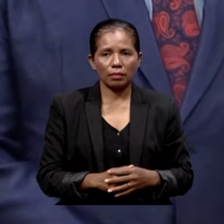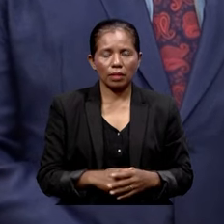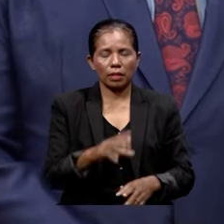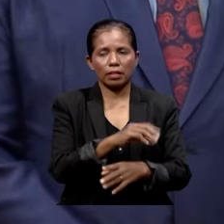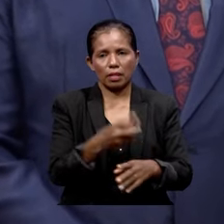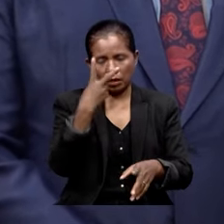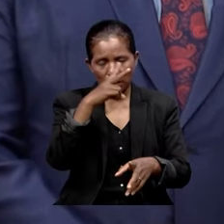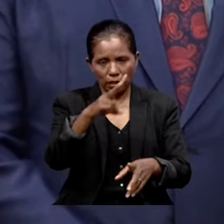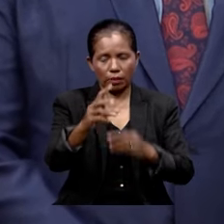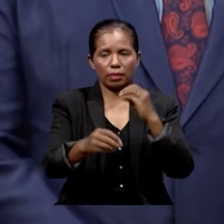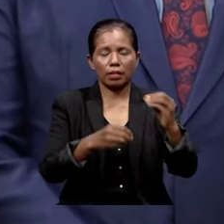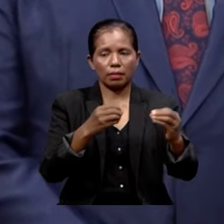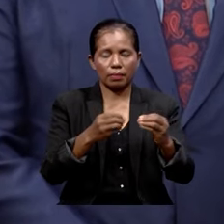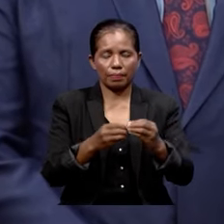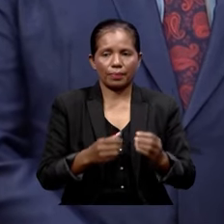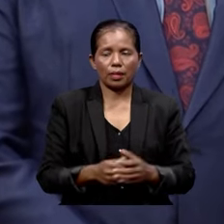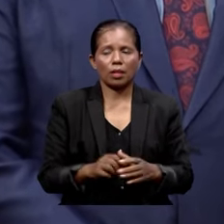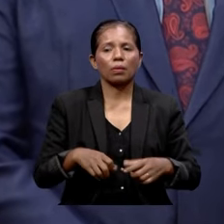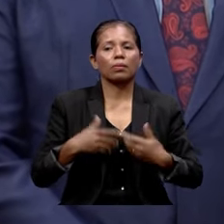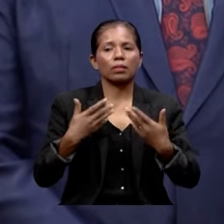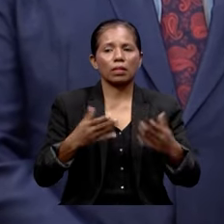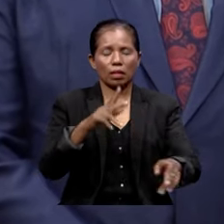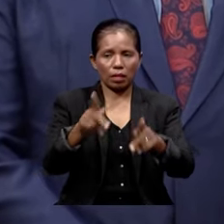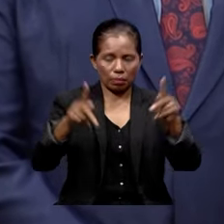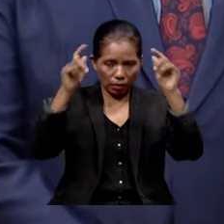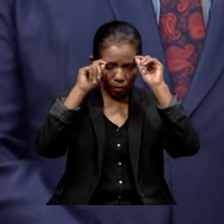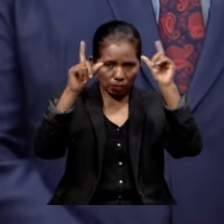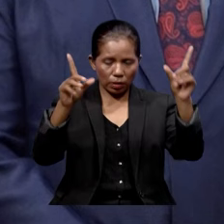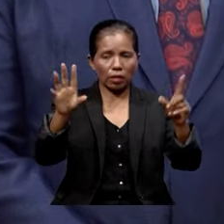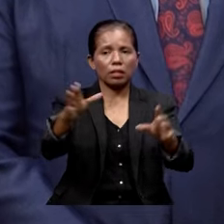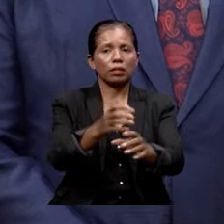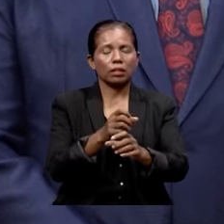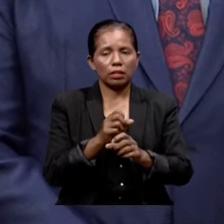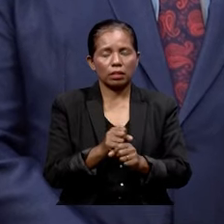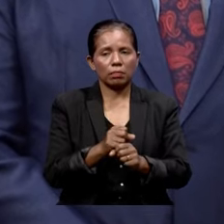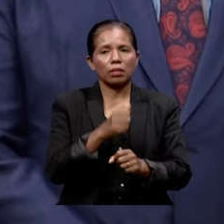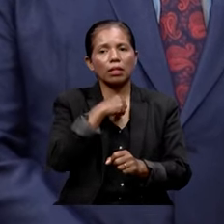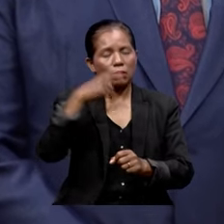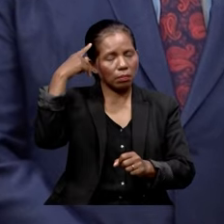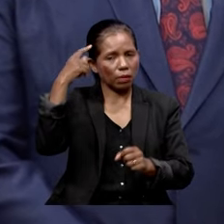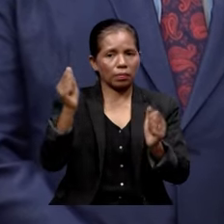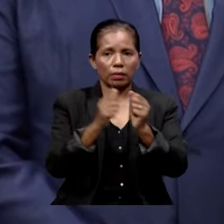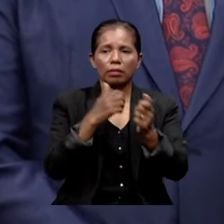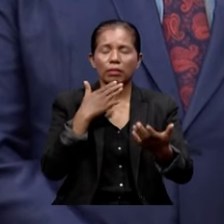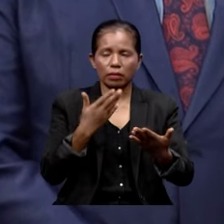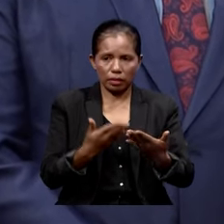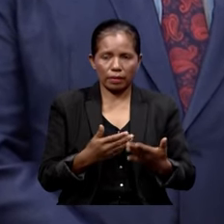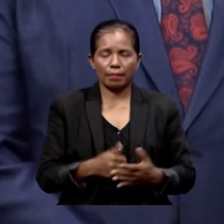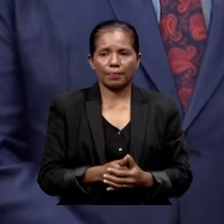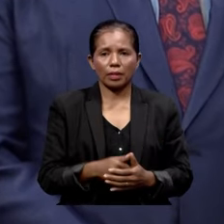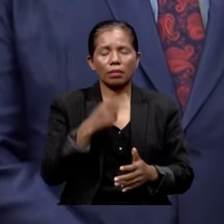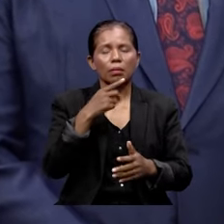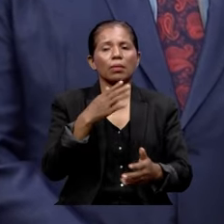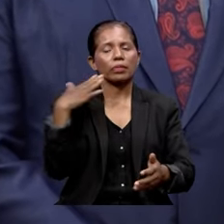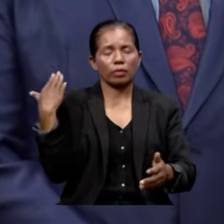recepção na be en sa po Timor simu ni am e ao ala pelo ba jo de ser